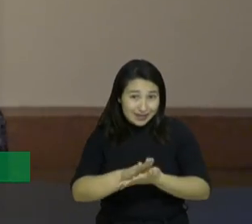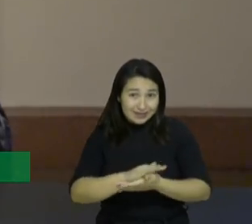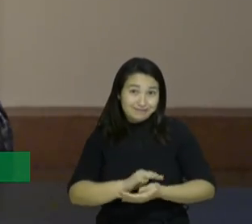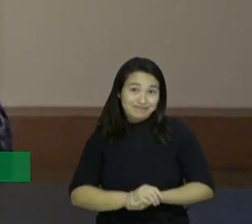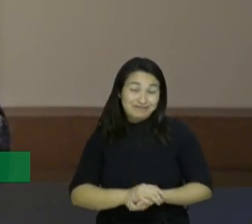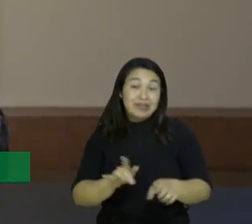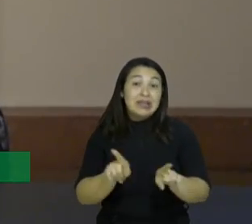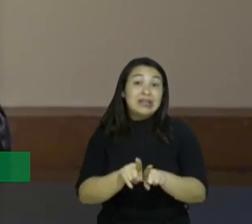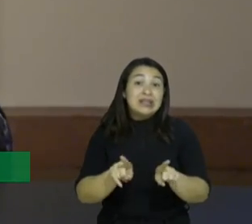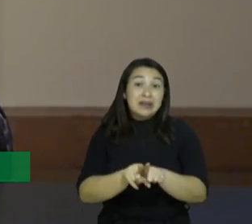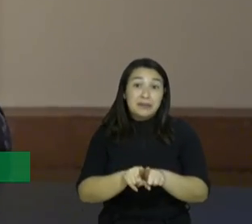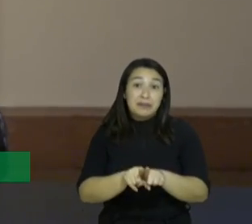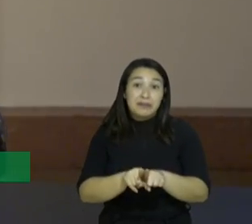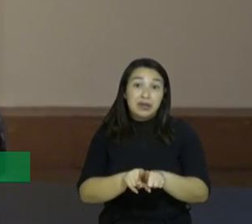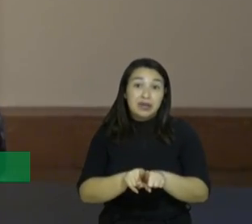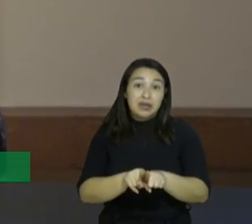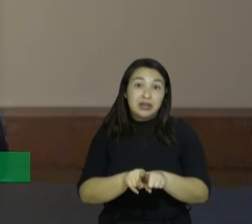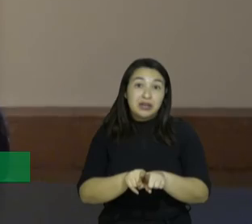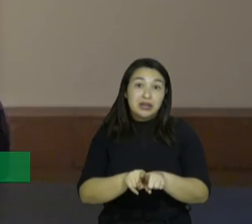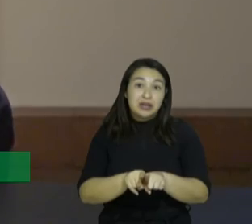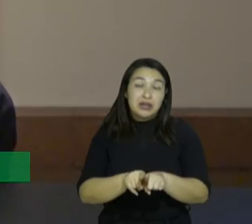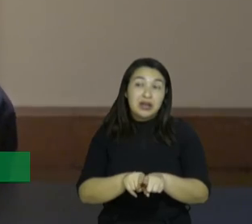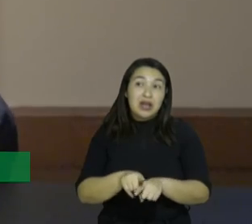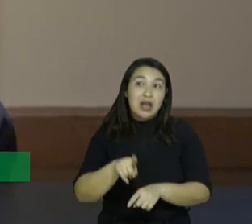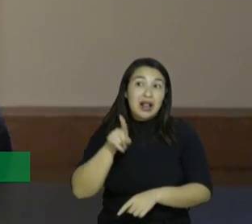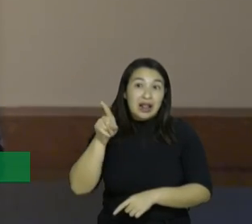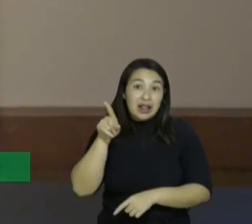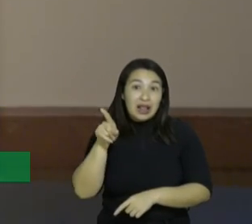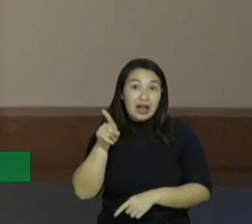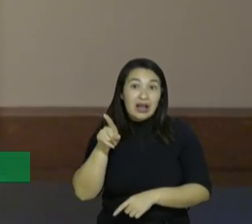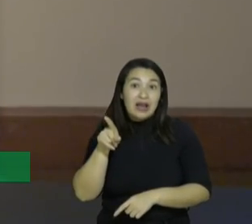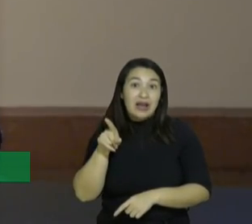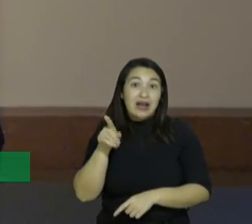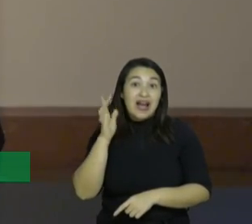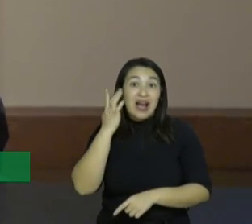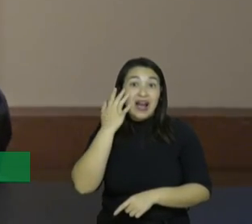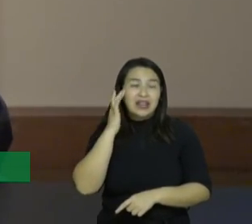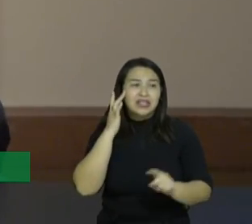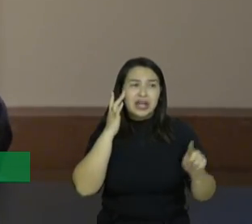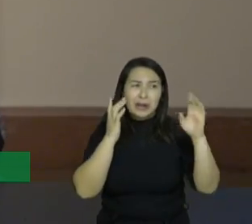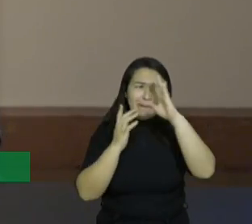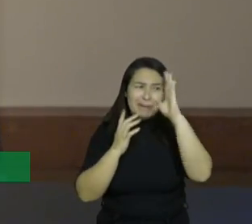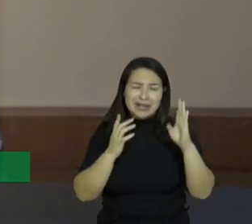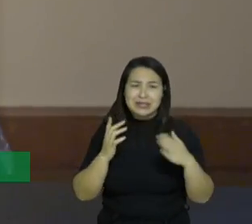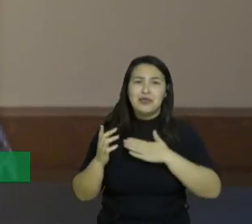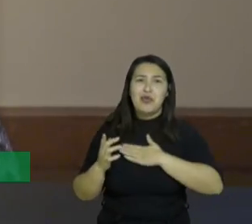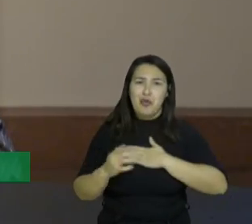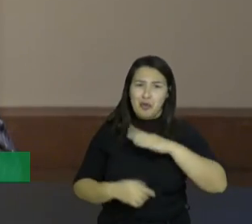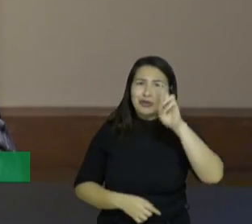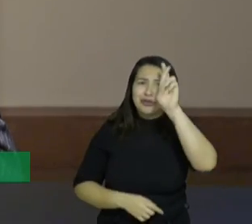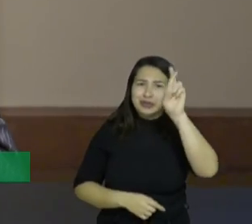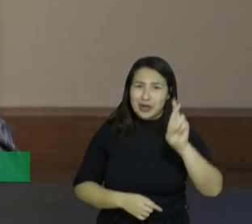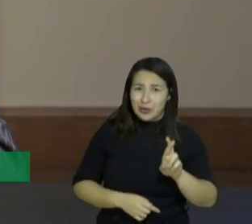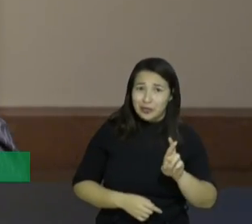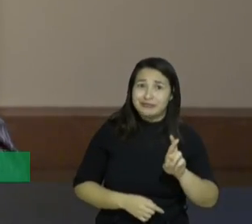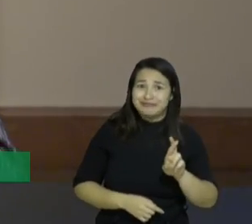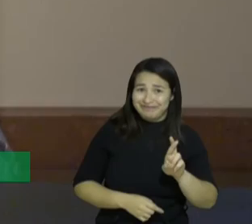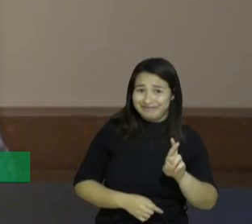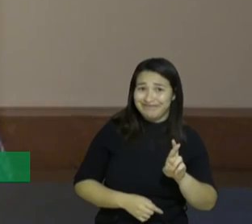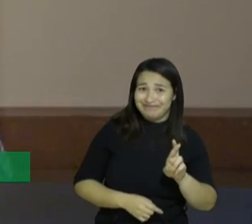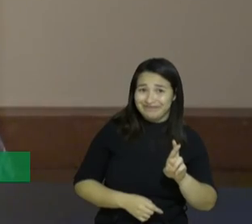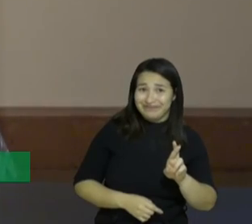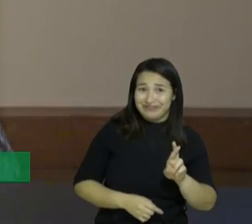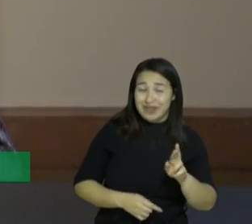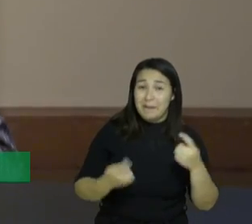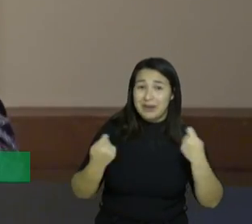né não condenar a Rússia né por ter invadido a Ucrânia eh e dar continuidade a esse conflito né as ações do governo